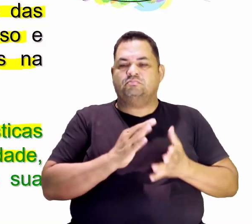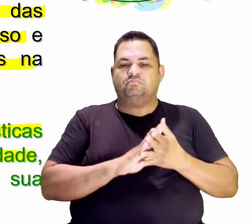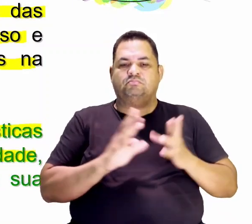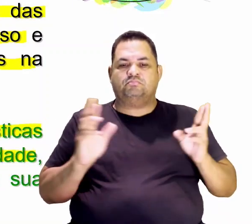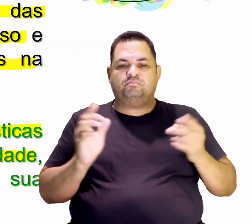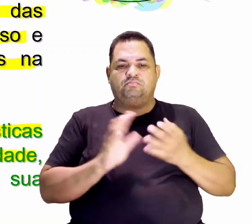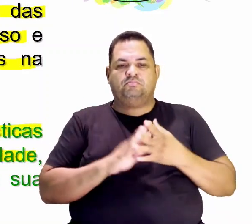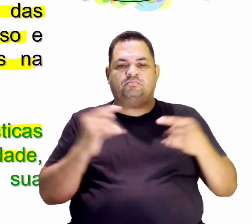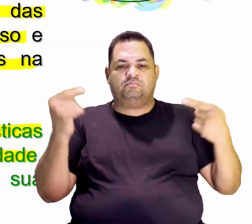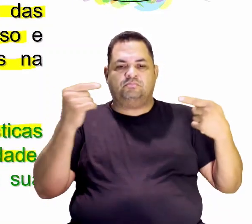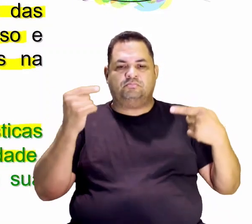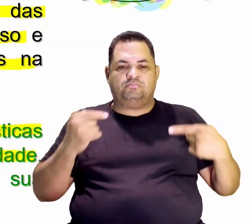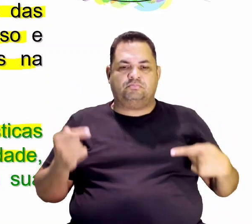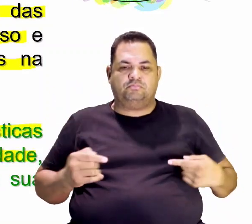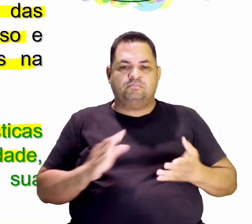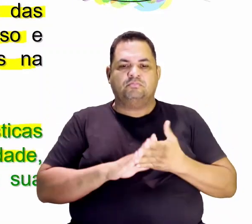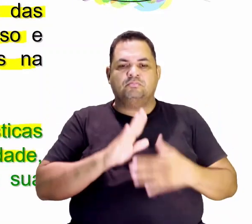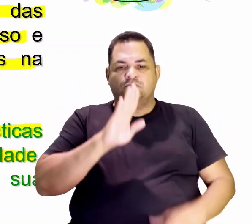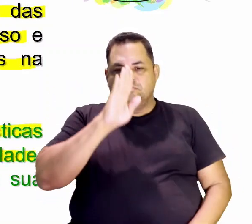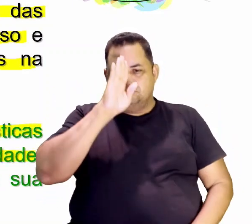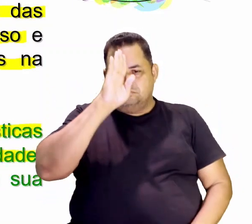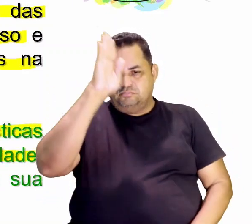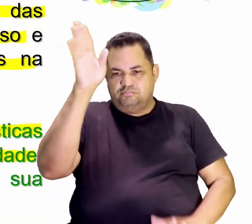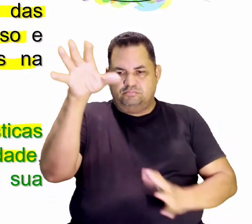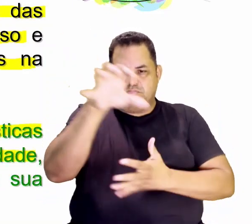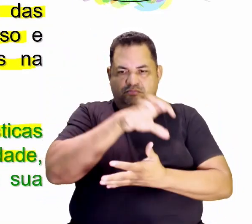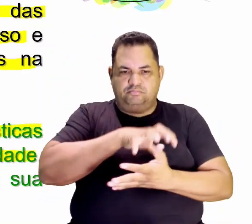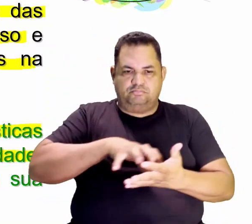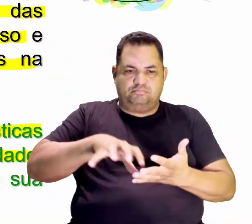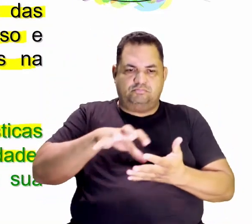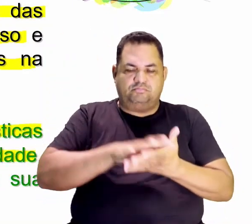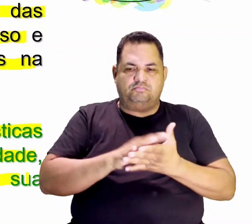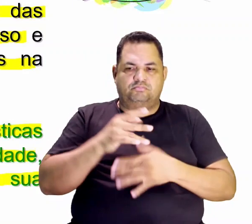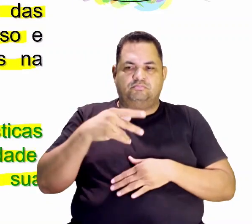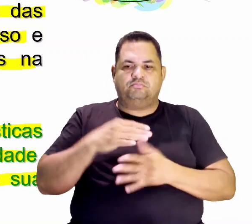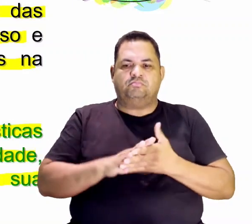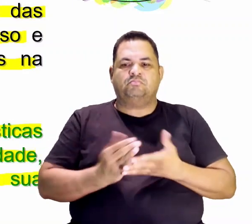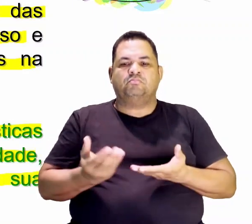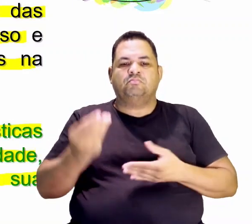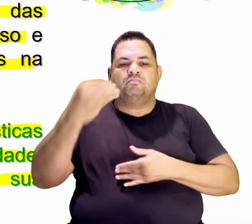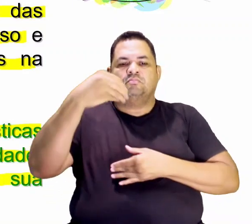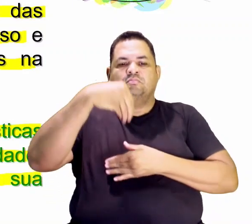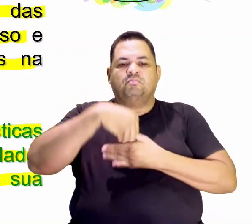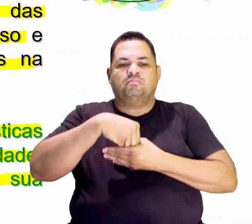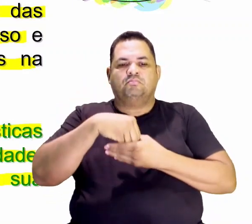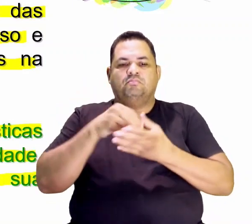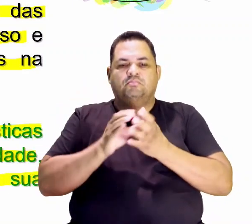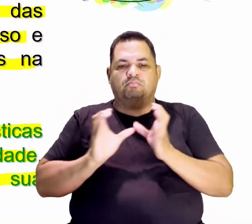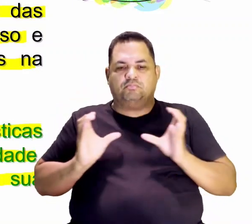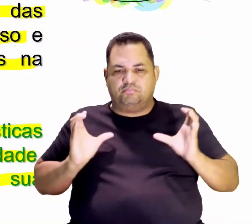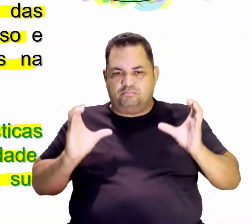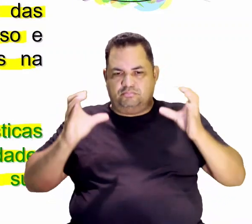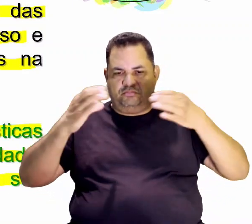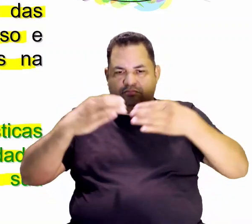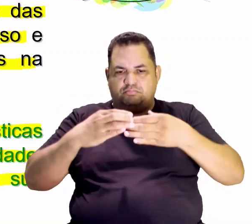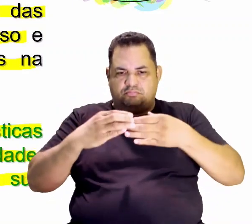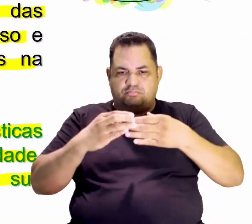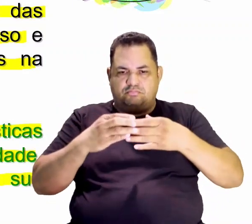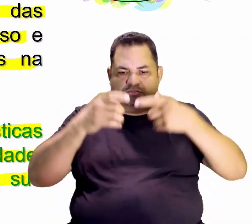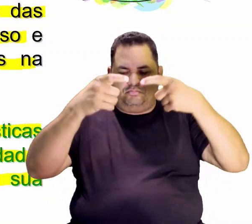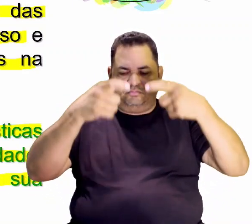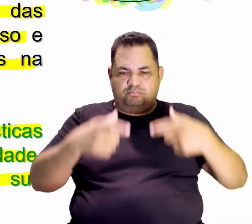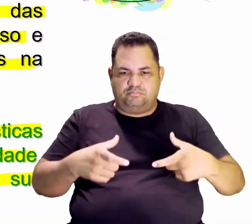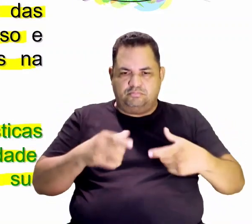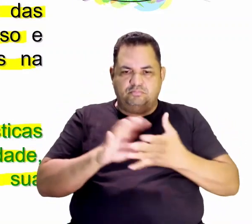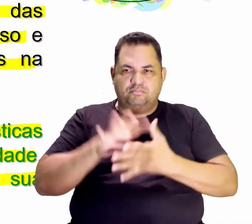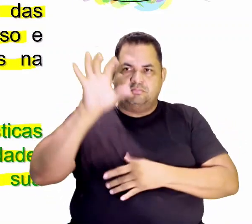contemporaneidade, relacionando as principais manifestações na comunidade local e